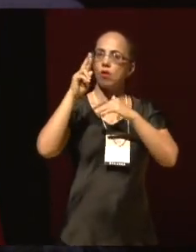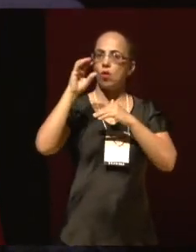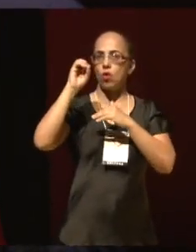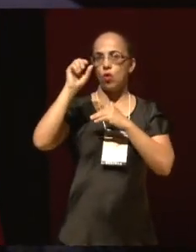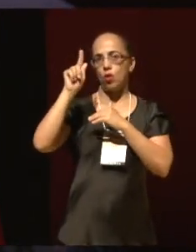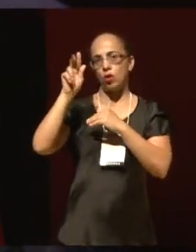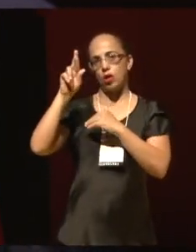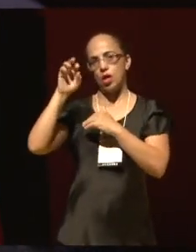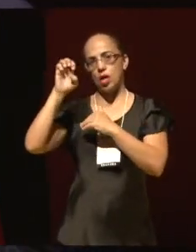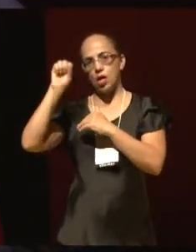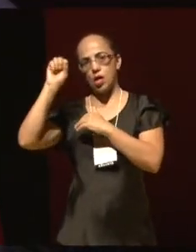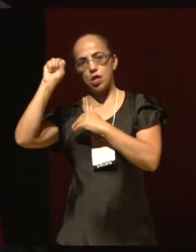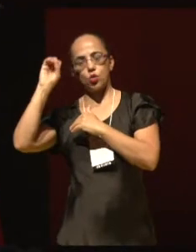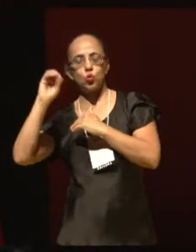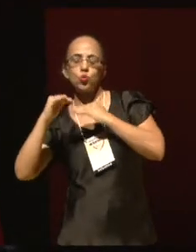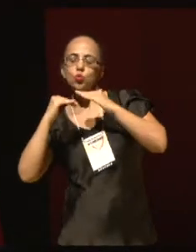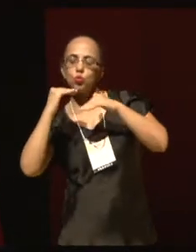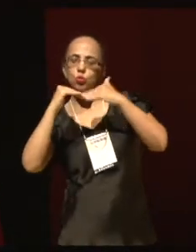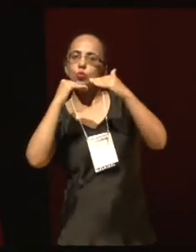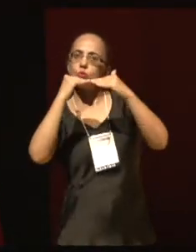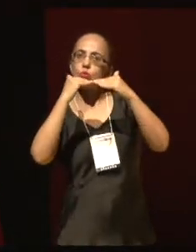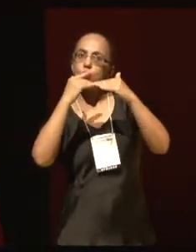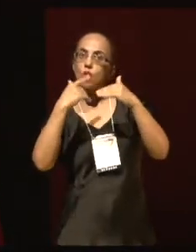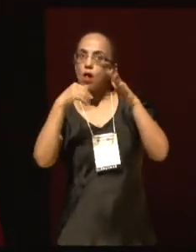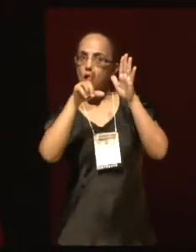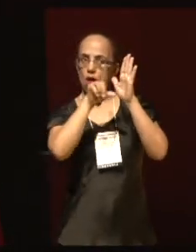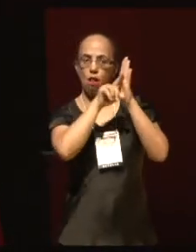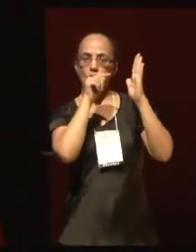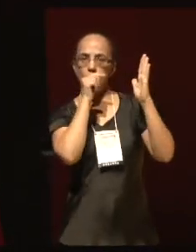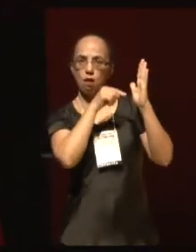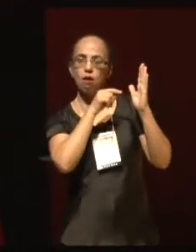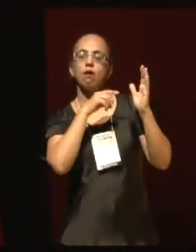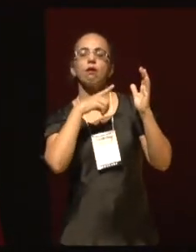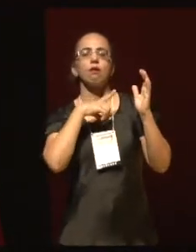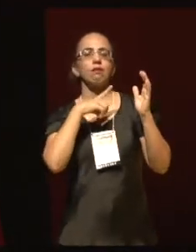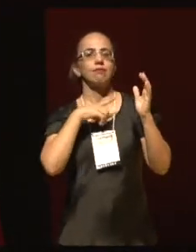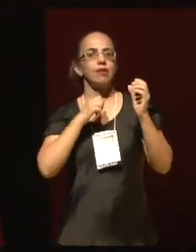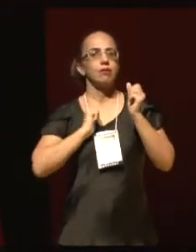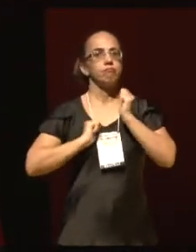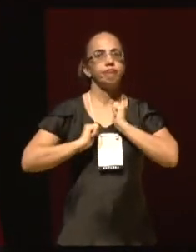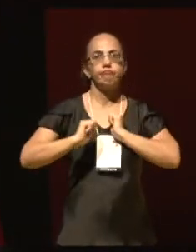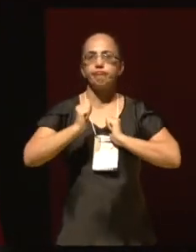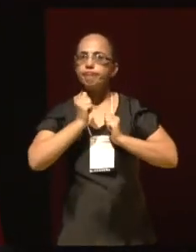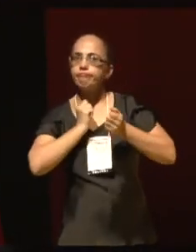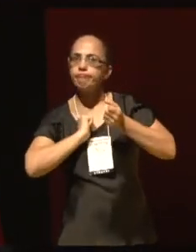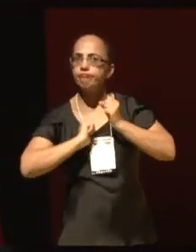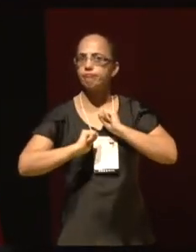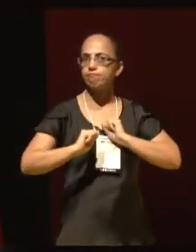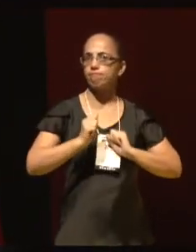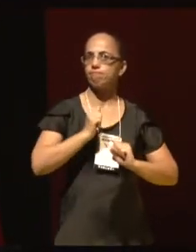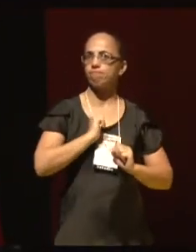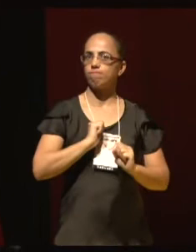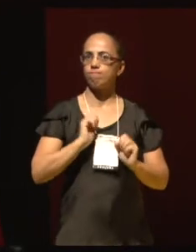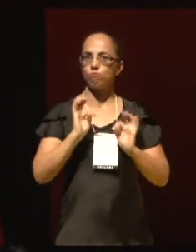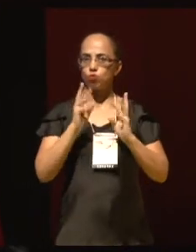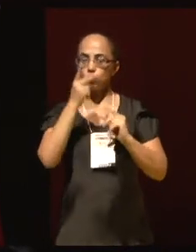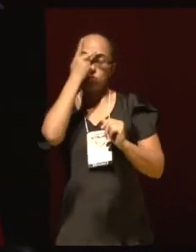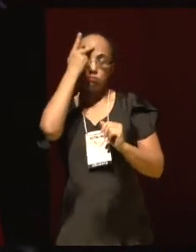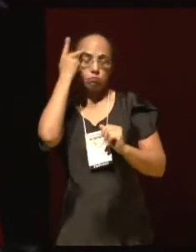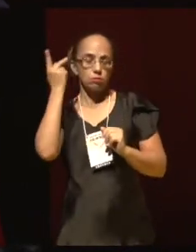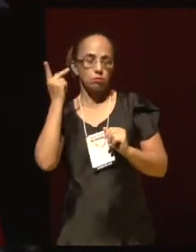E dentro da lei de progresso, temos uma ansiedade. Toda aquela